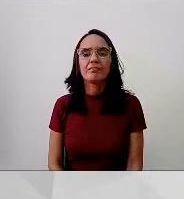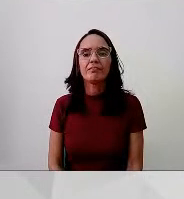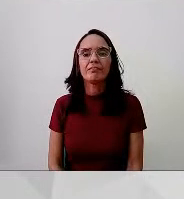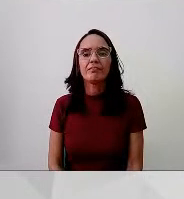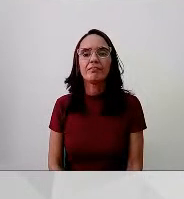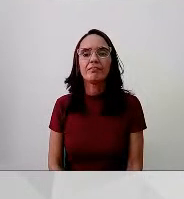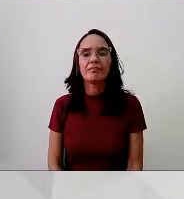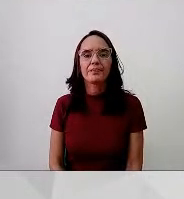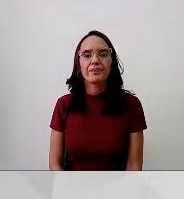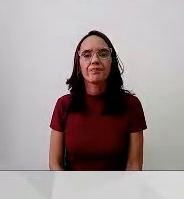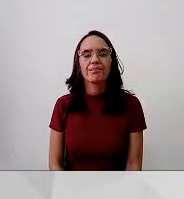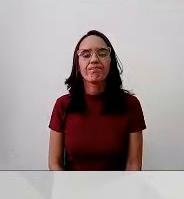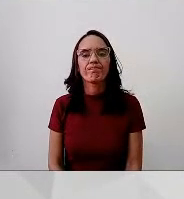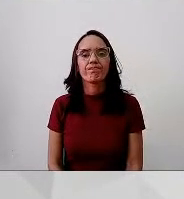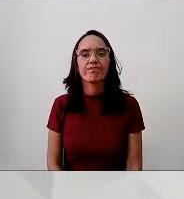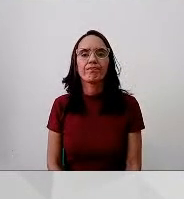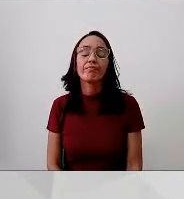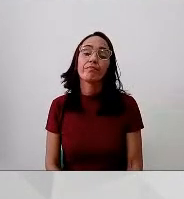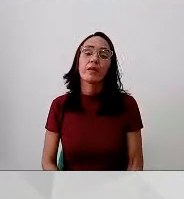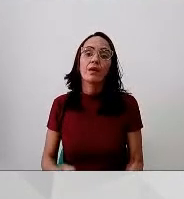Em 57, né,